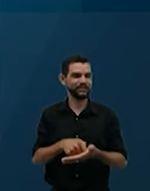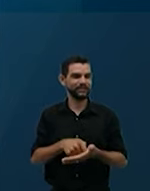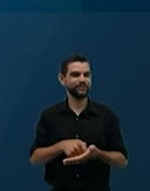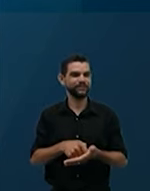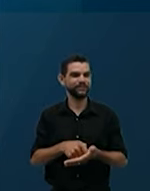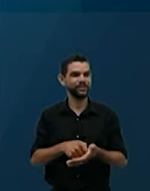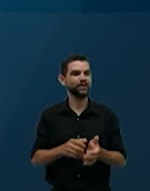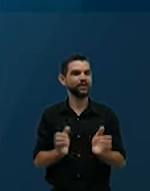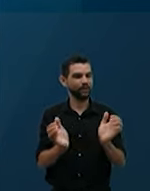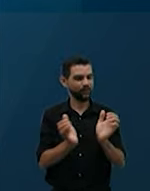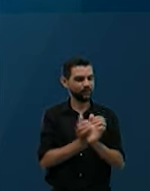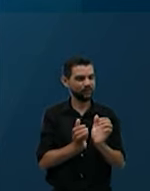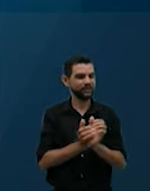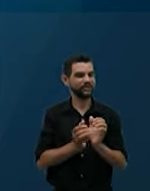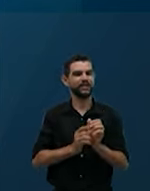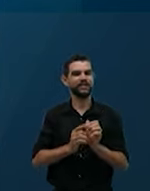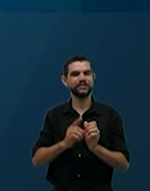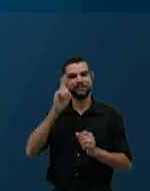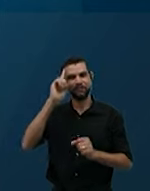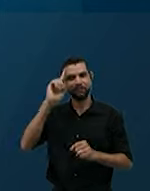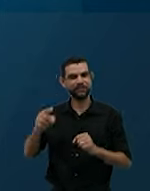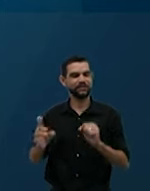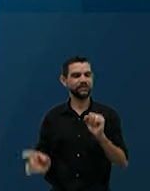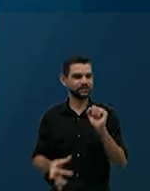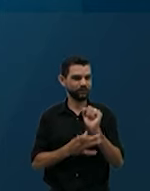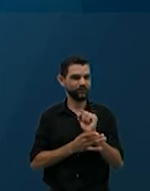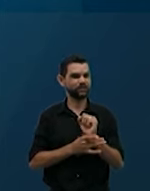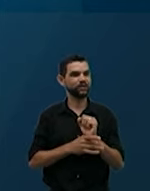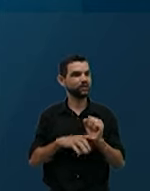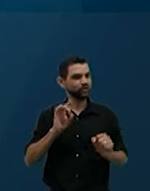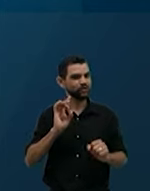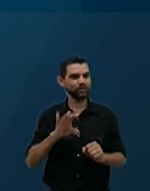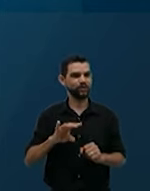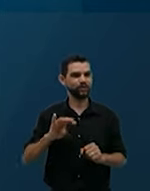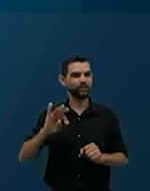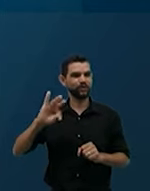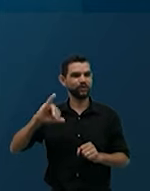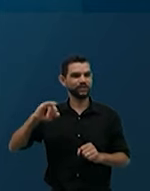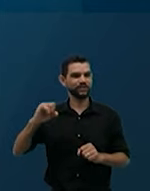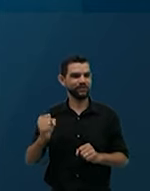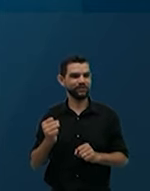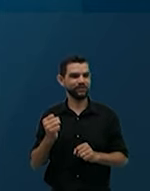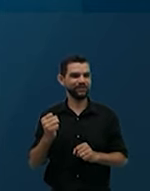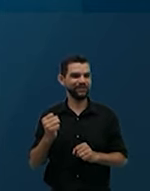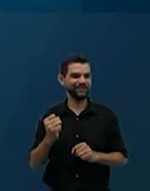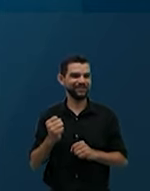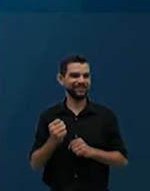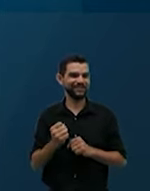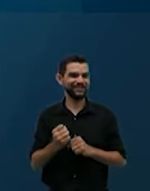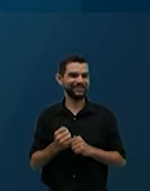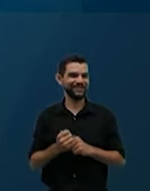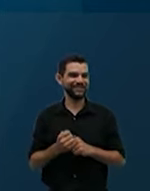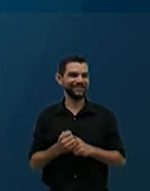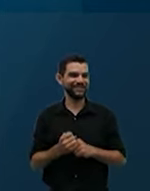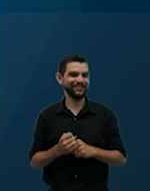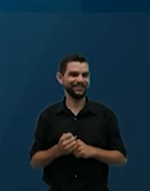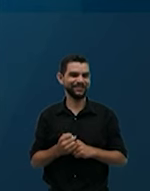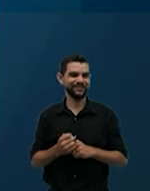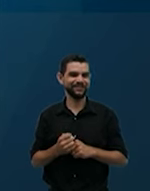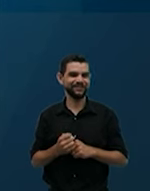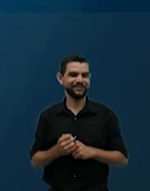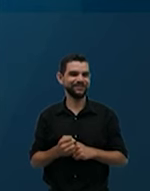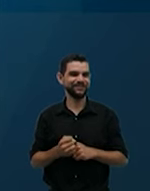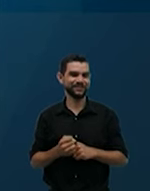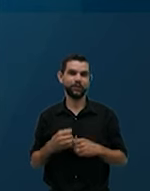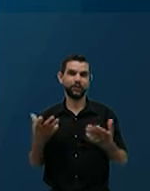originariamente em mandado de segurança, só o STJ poderia reformá-la, e não o próprio TJ. Mas eu só trago isso aqui só para reflexão. Sim,